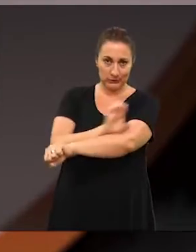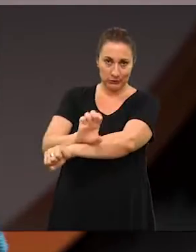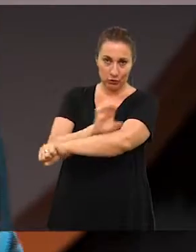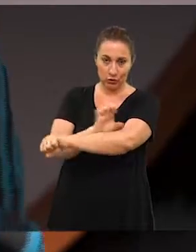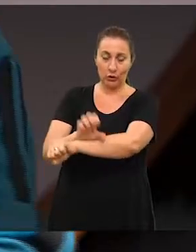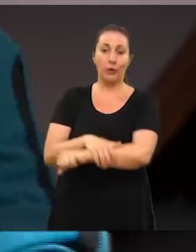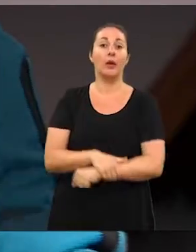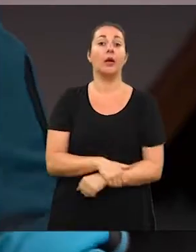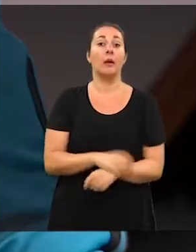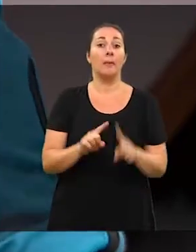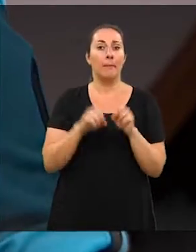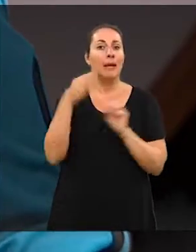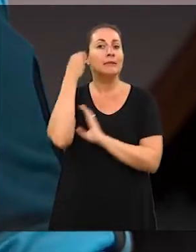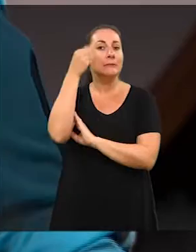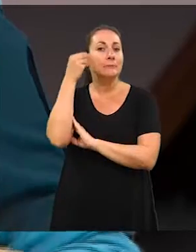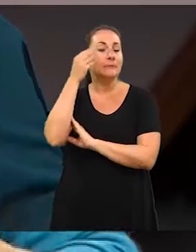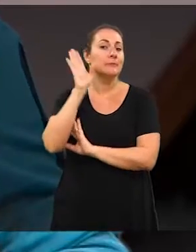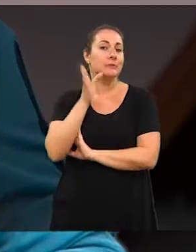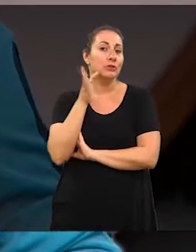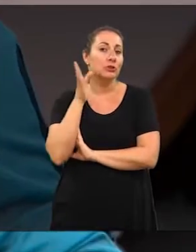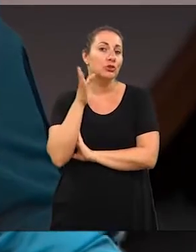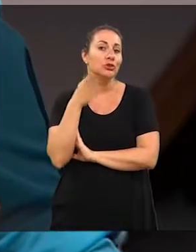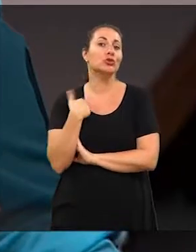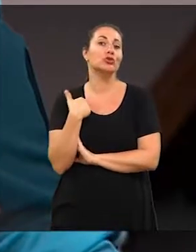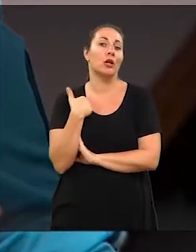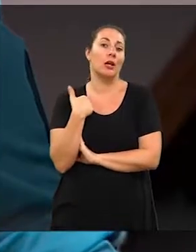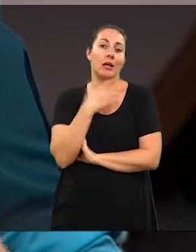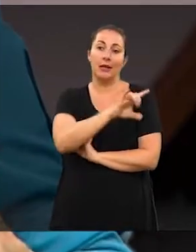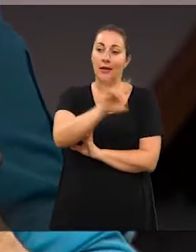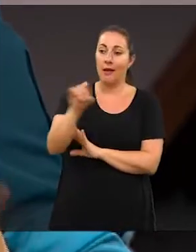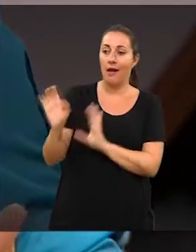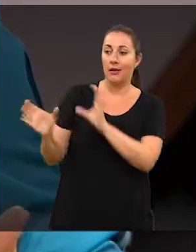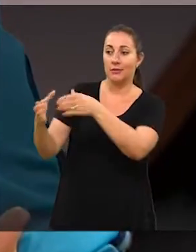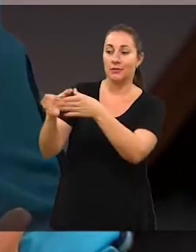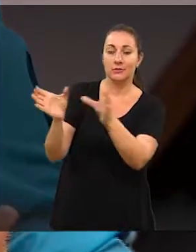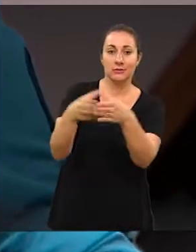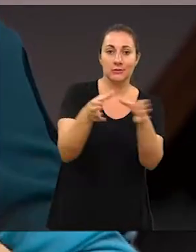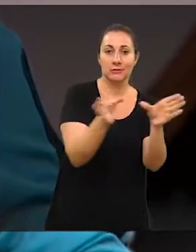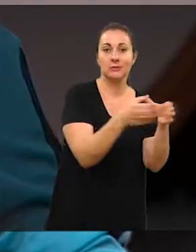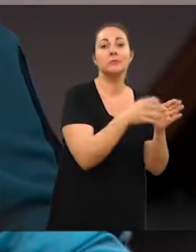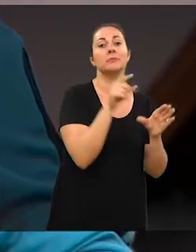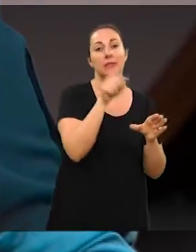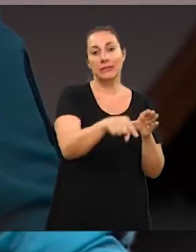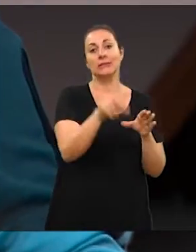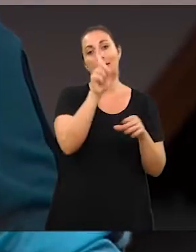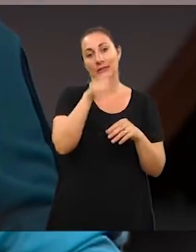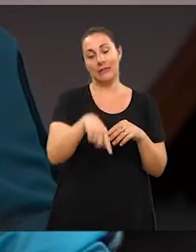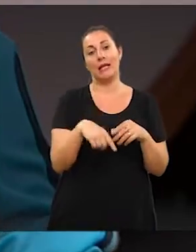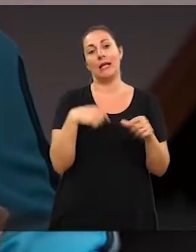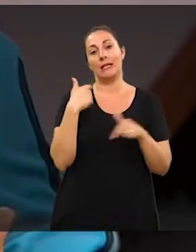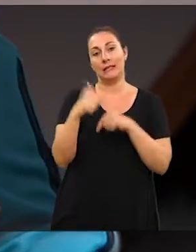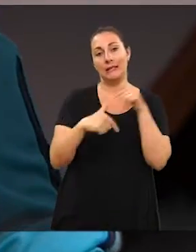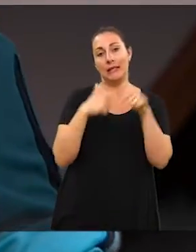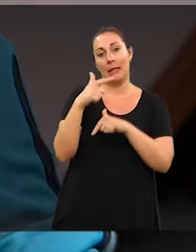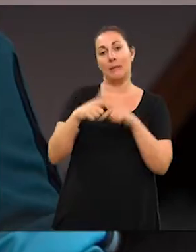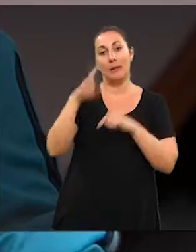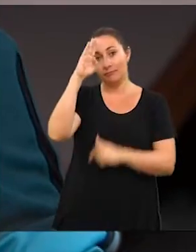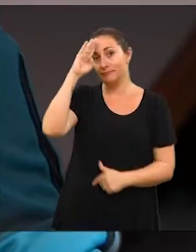eles. Mas os que já têm a experiência e que estão no banco de cada equipe, esse é que vai ser o